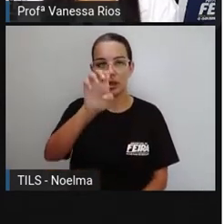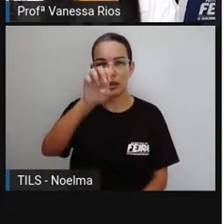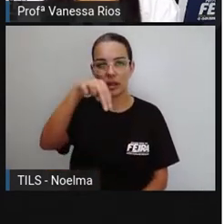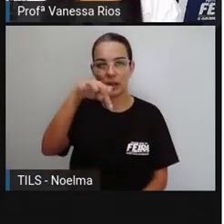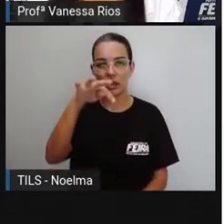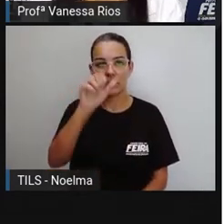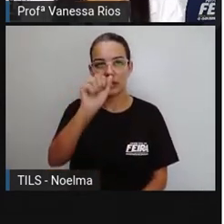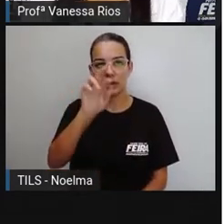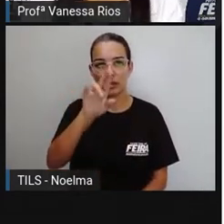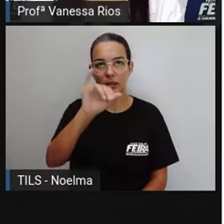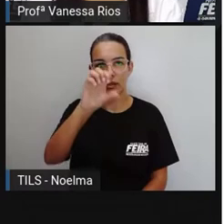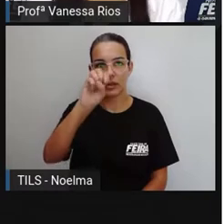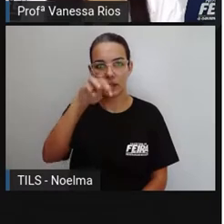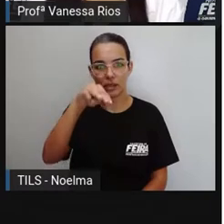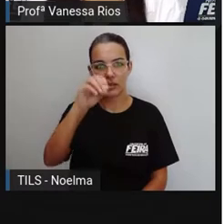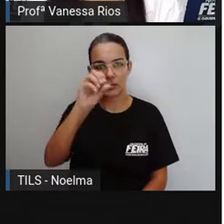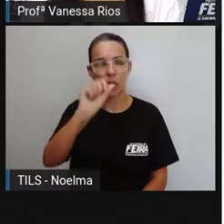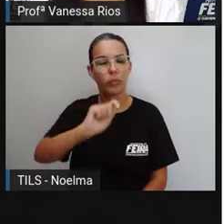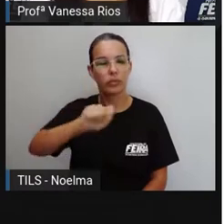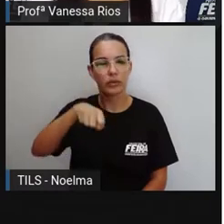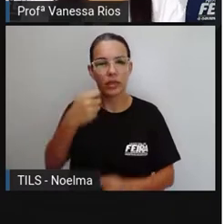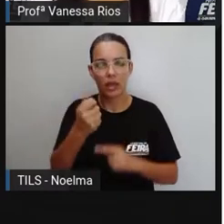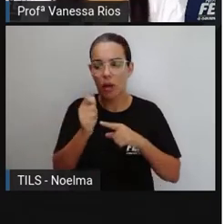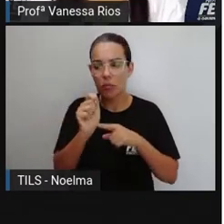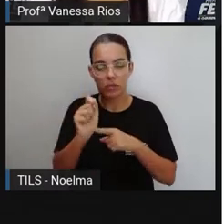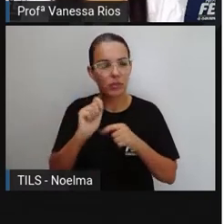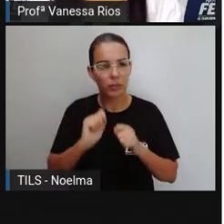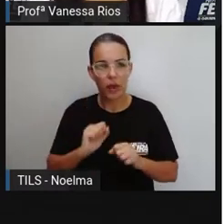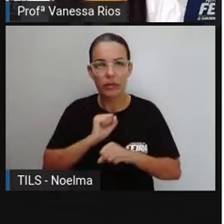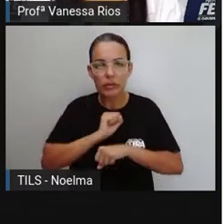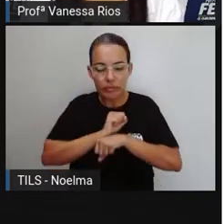estar sendo aí sedentários ou não.